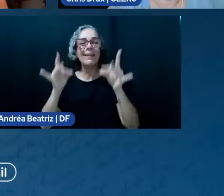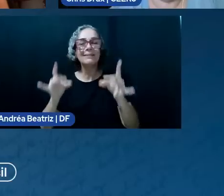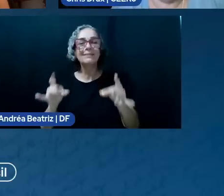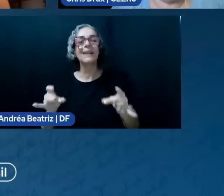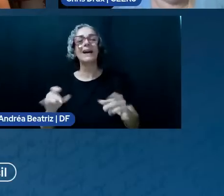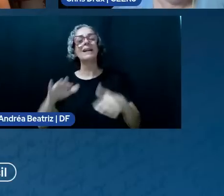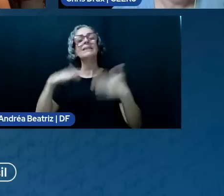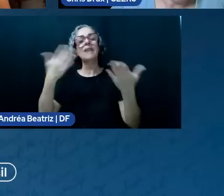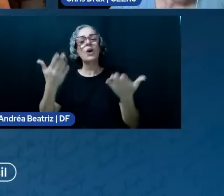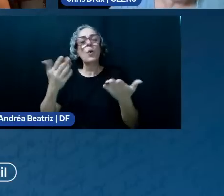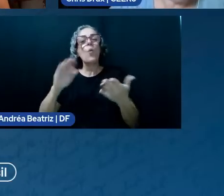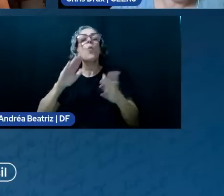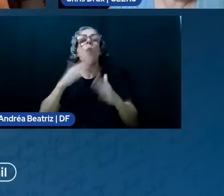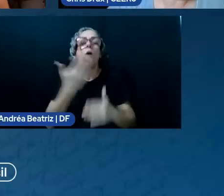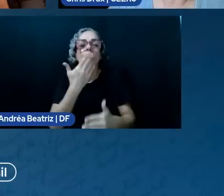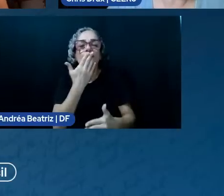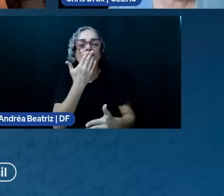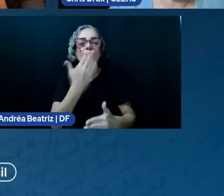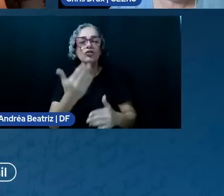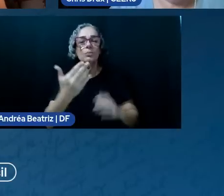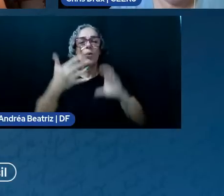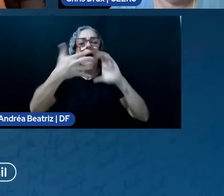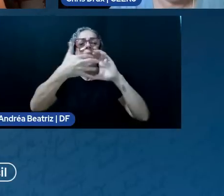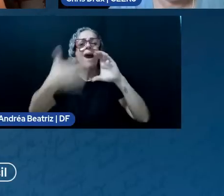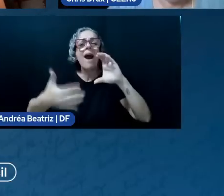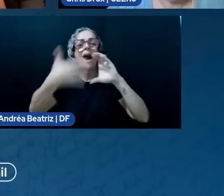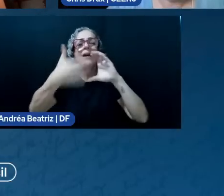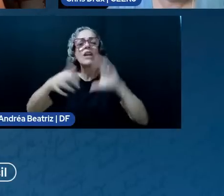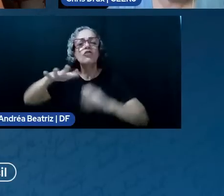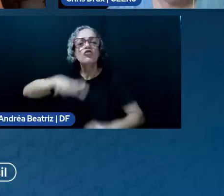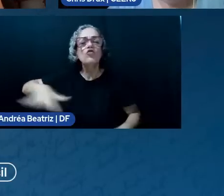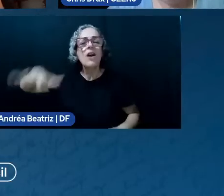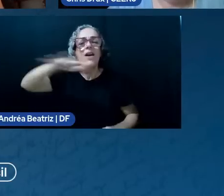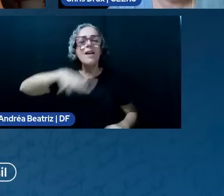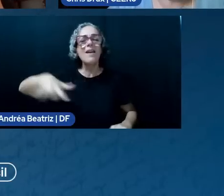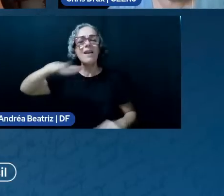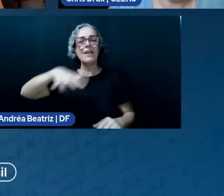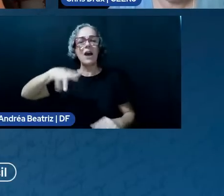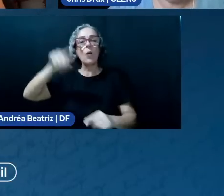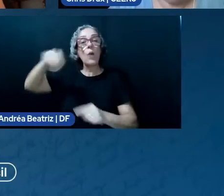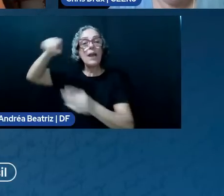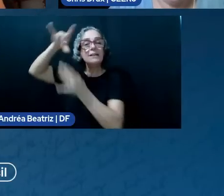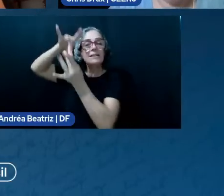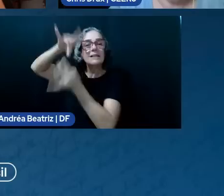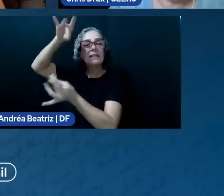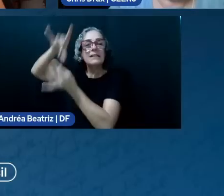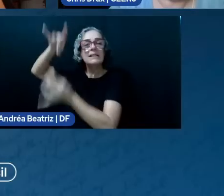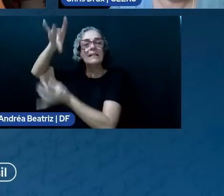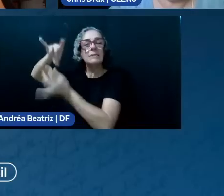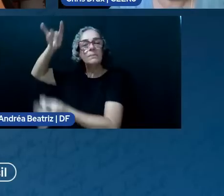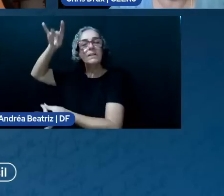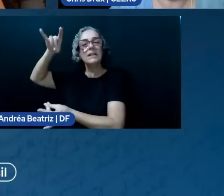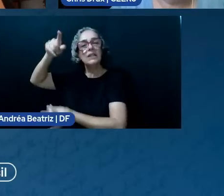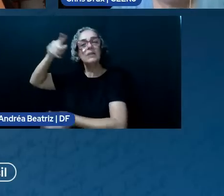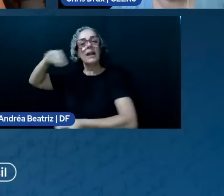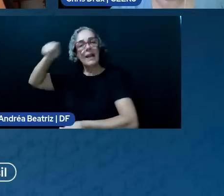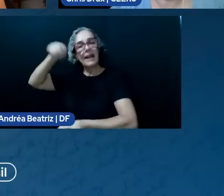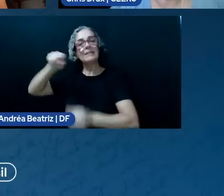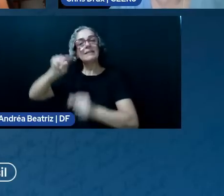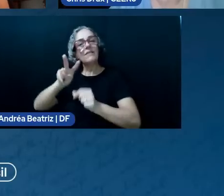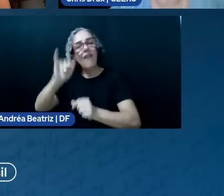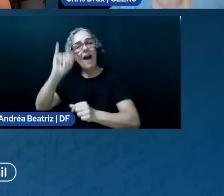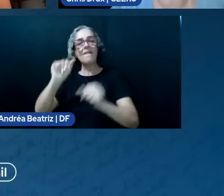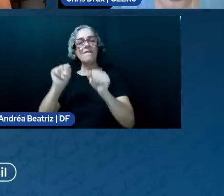investigar o comunicante, né? De que natureza são, em geral, os espíritos que concorrem para a produção